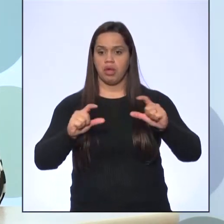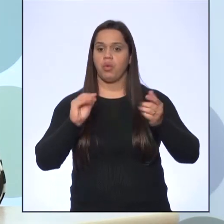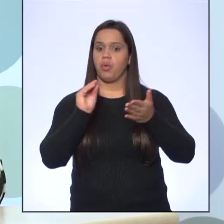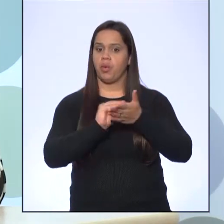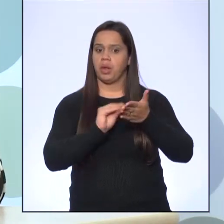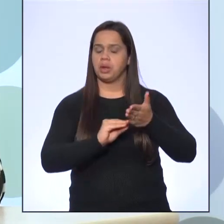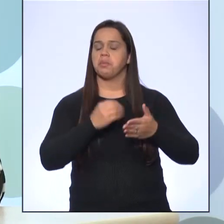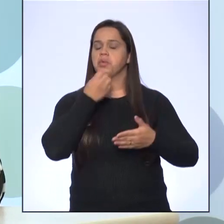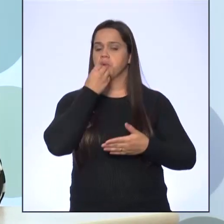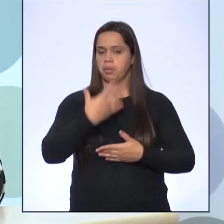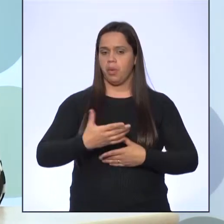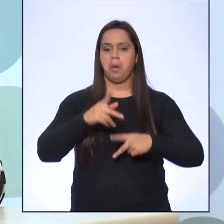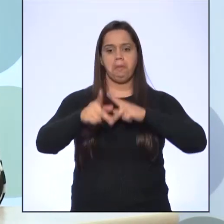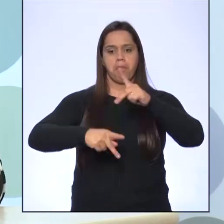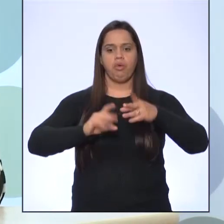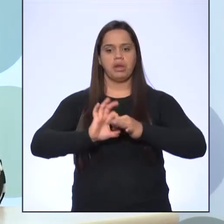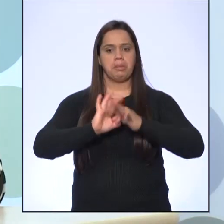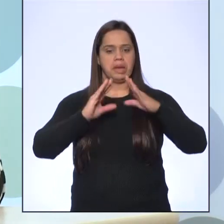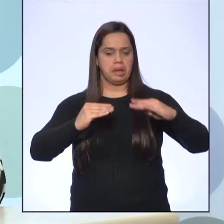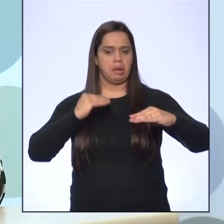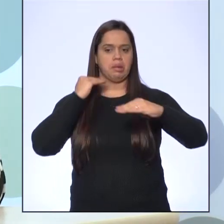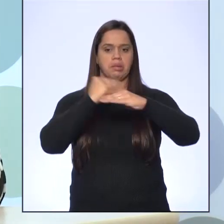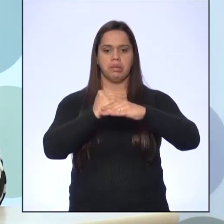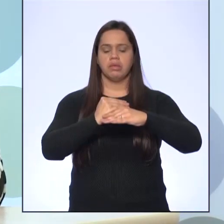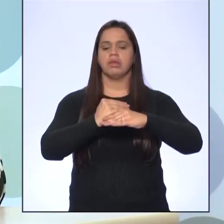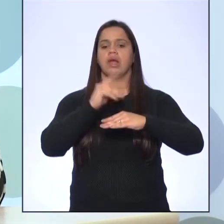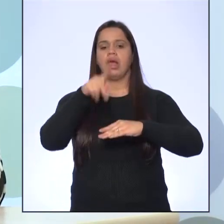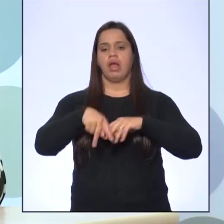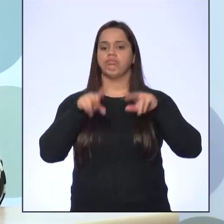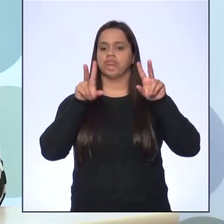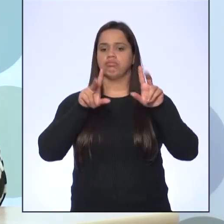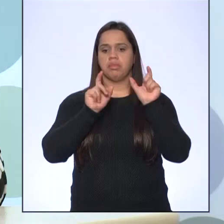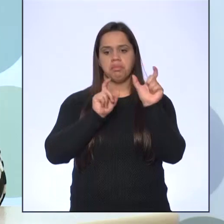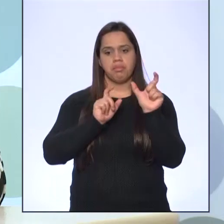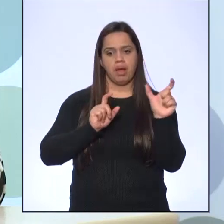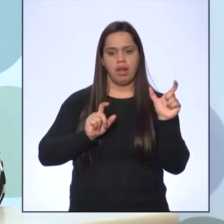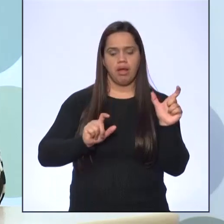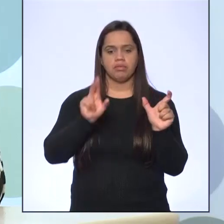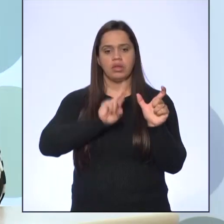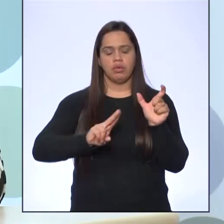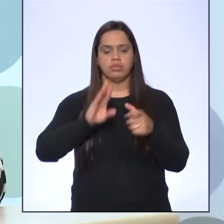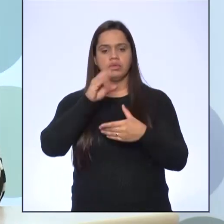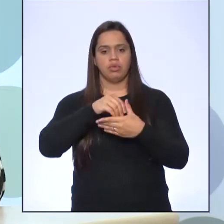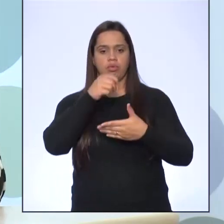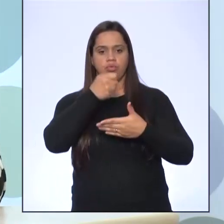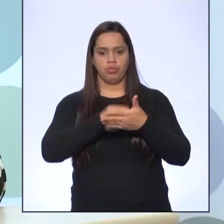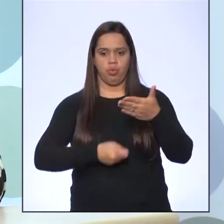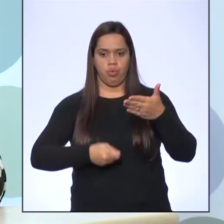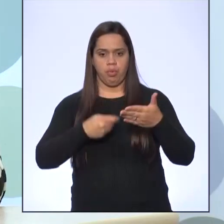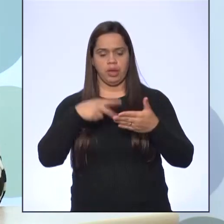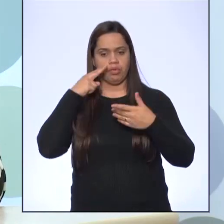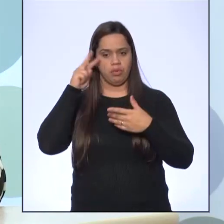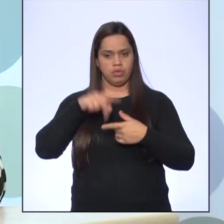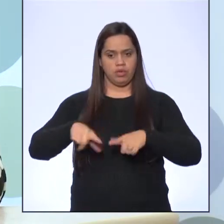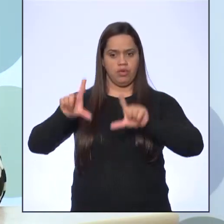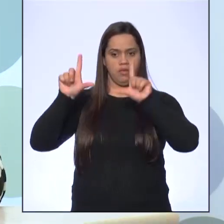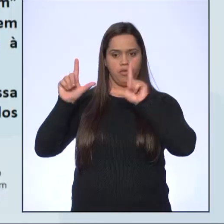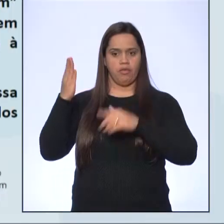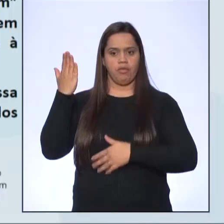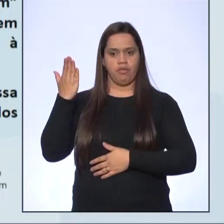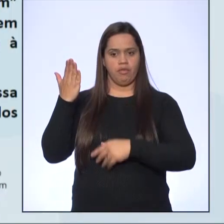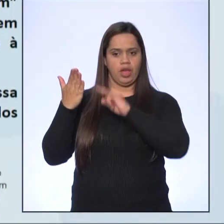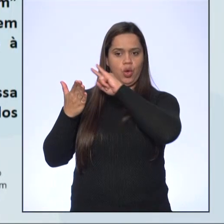gente. Liberdade do povo, igualdade, são os termos que eles estão utilizando naquele documento. Vou colocar aqui na tela de novo para